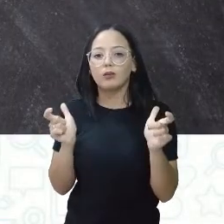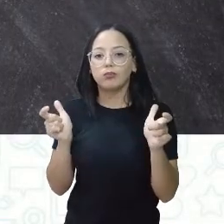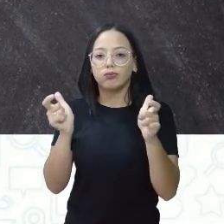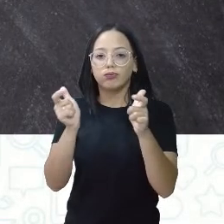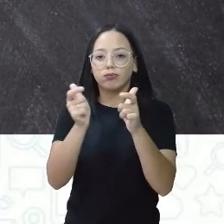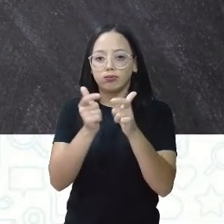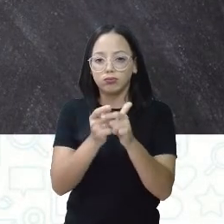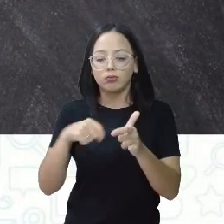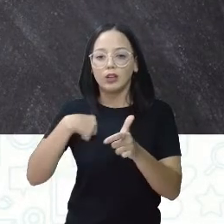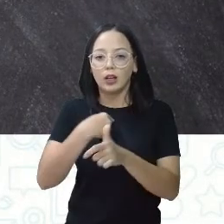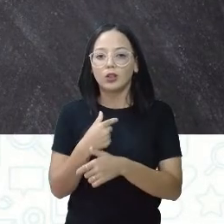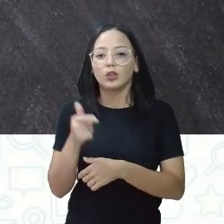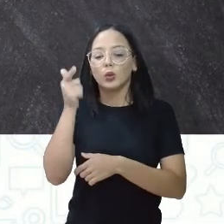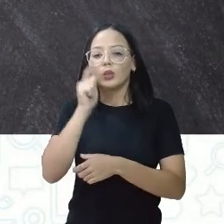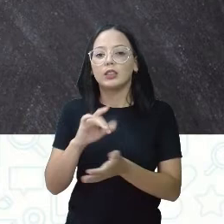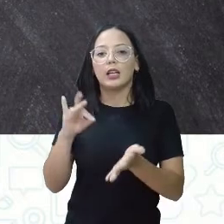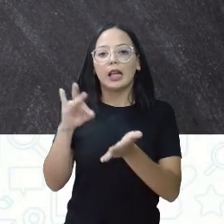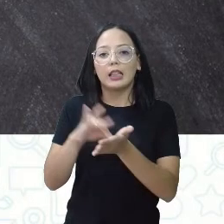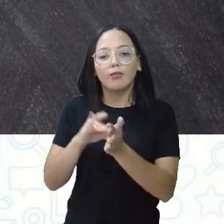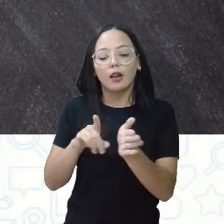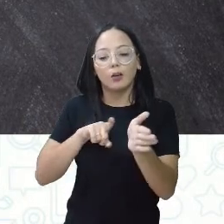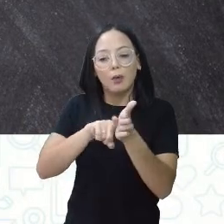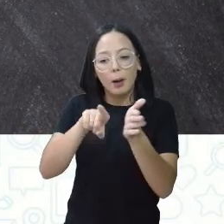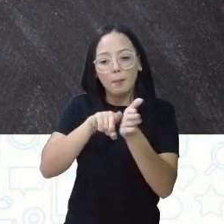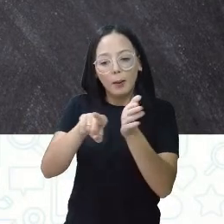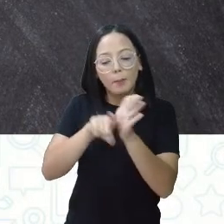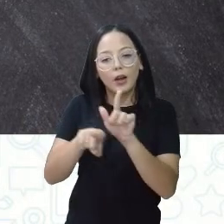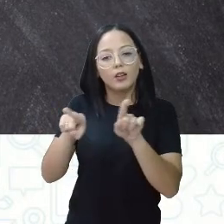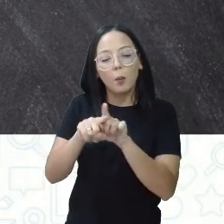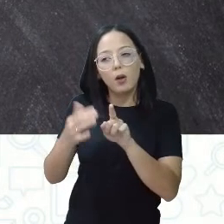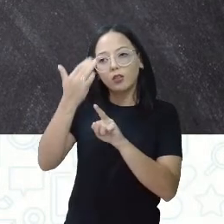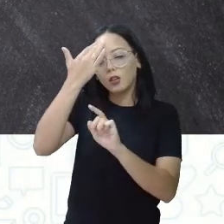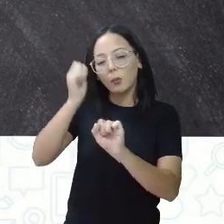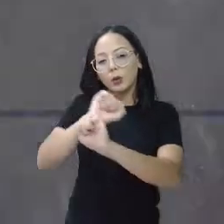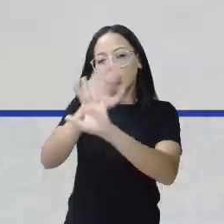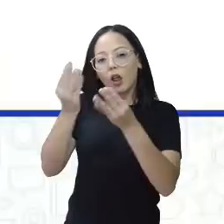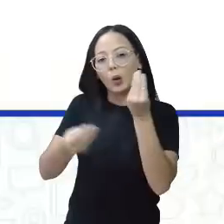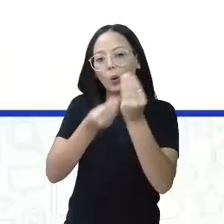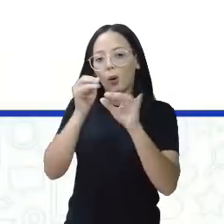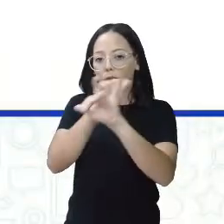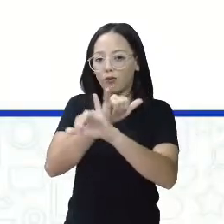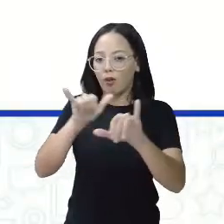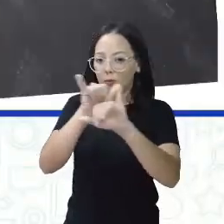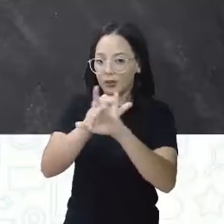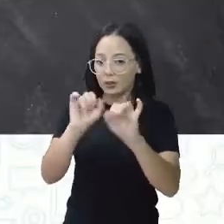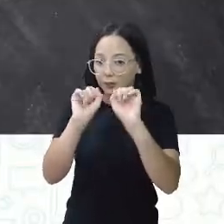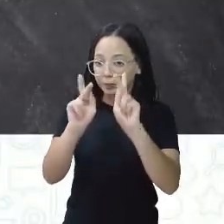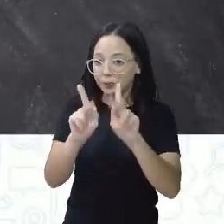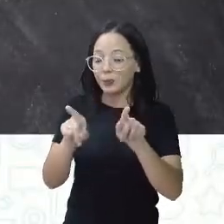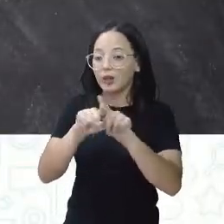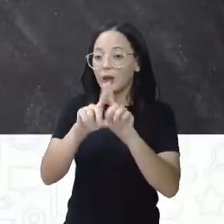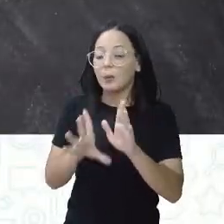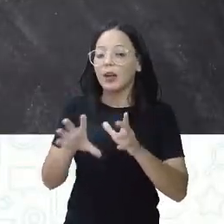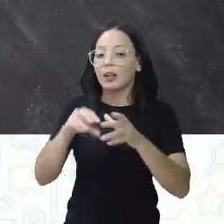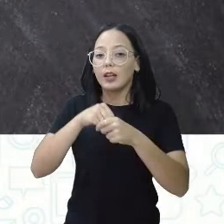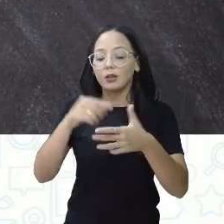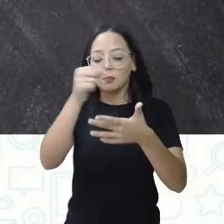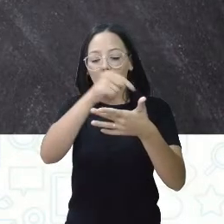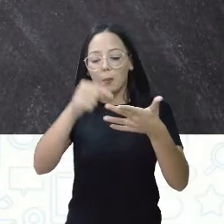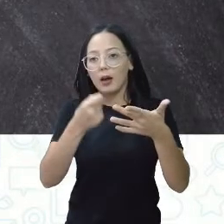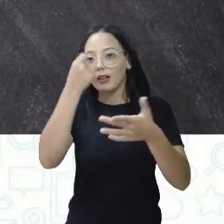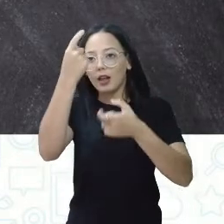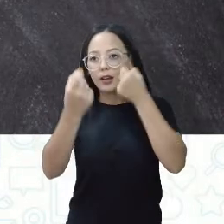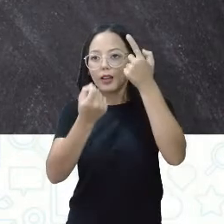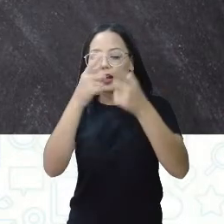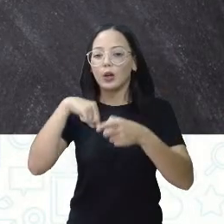pessoas para que a gente consiga, de fato, fazer as perguntas e processar as informações, tá certo? Dentre essas ideias, a